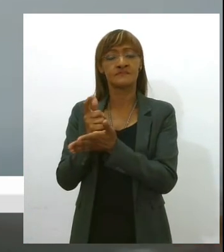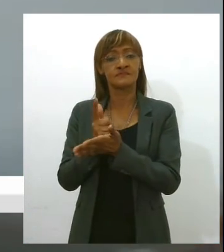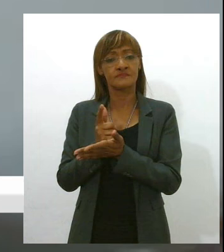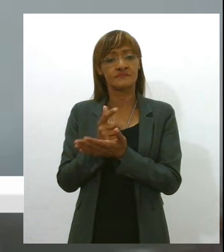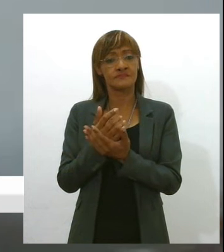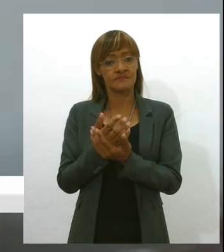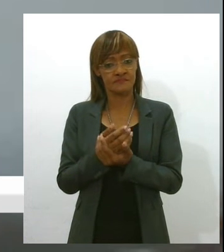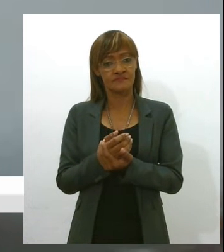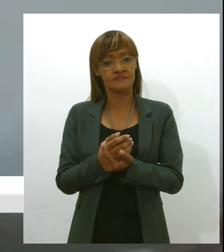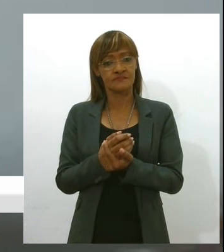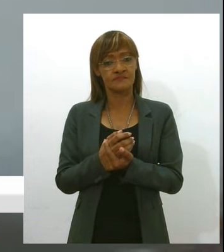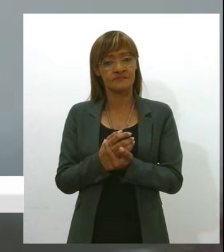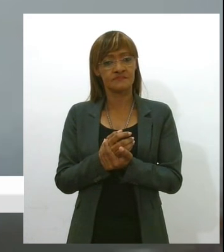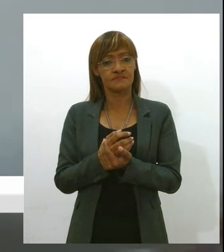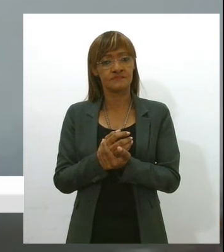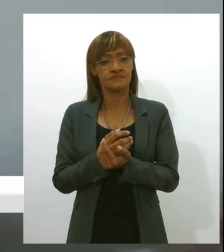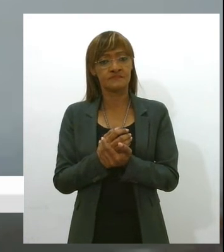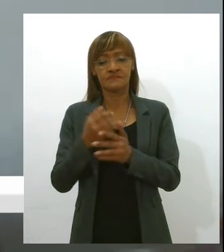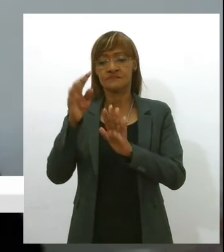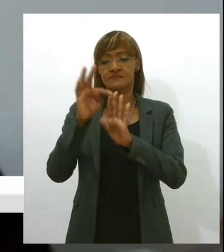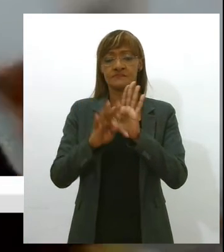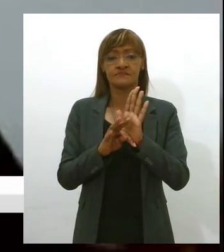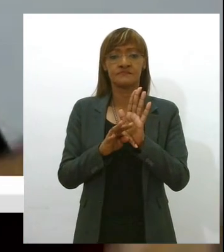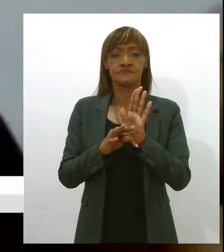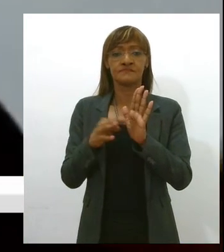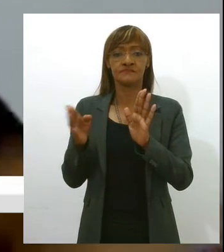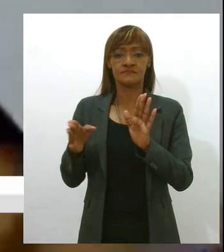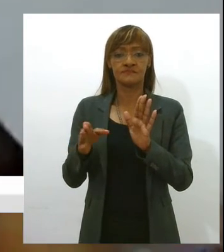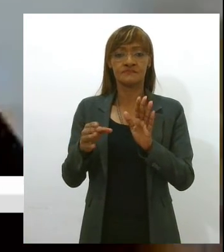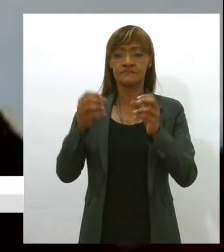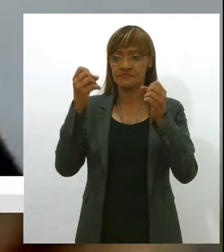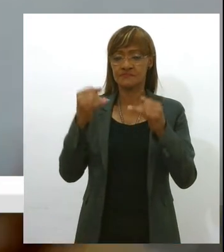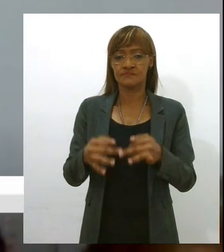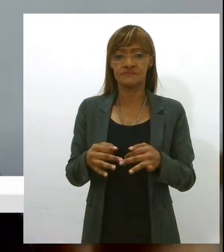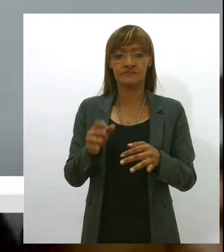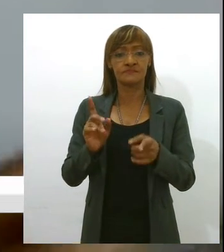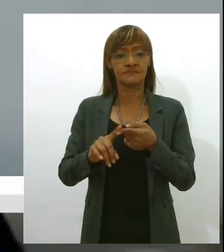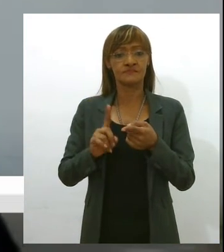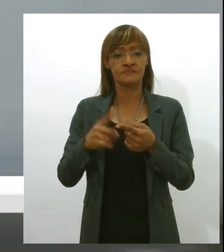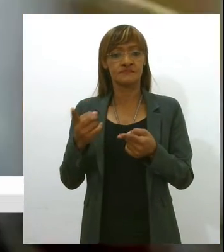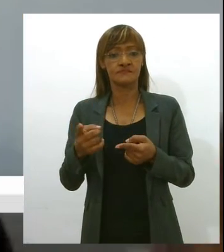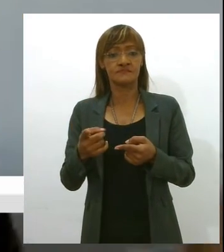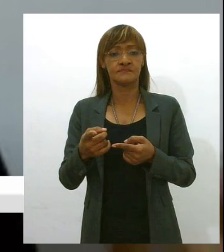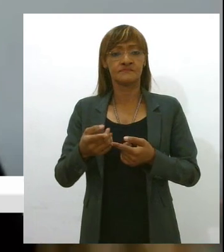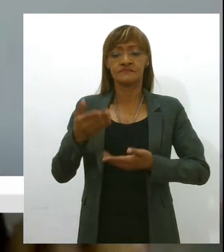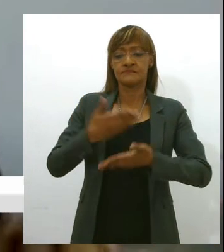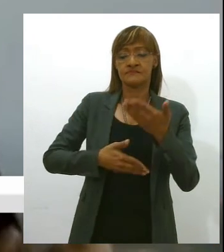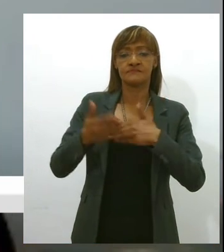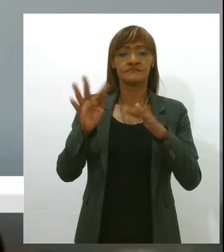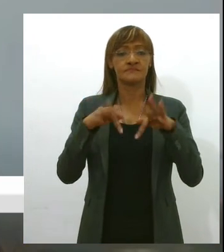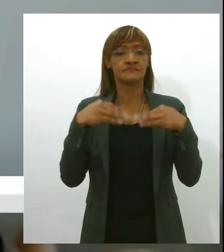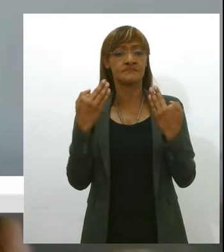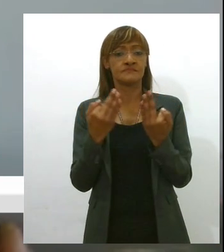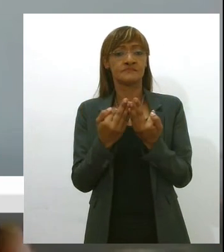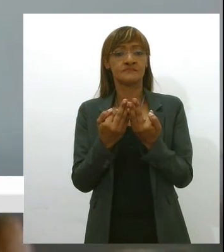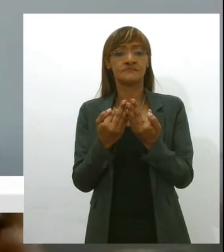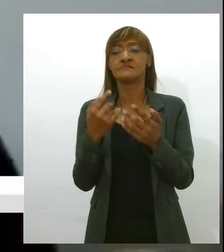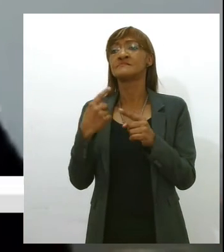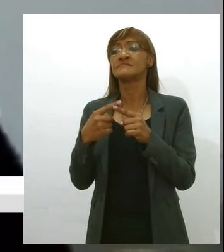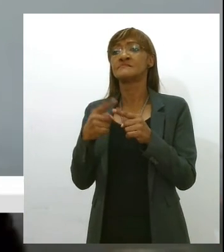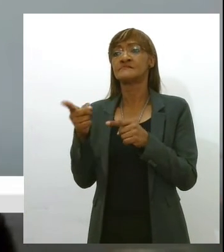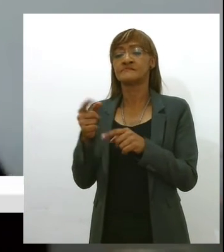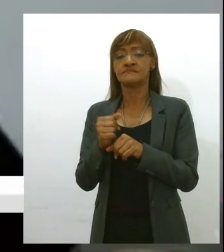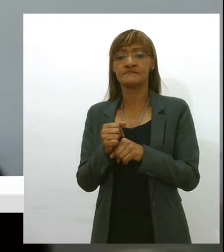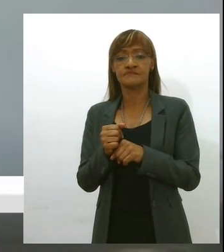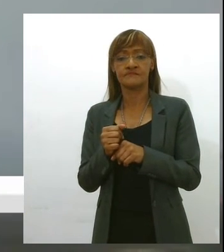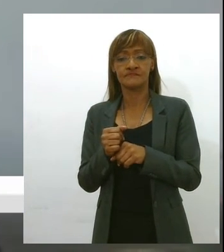No texto do Thiago, ele, dando spoiler, ele fala um pouco sobre isso, ele fala sobre relação com a família dele, que ele tenta combater isso,